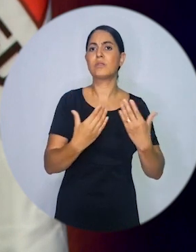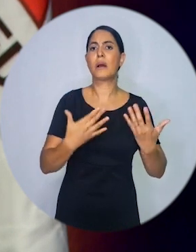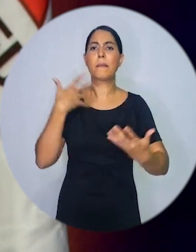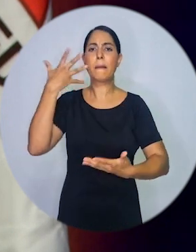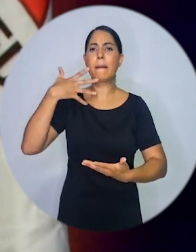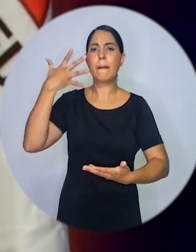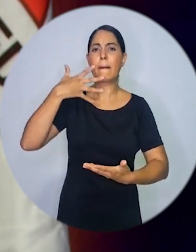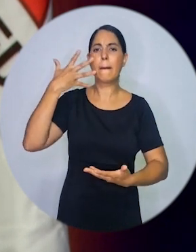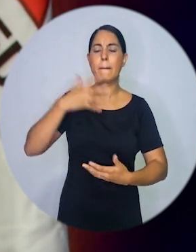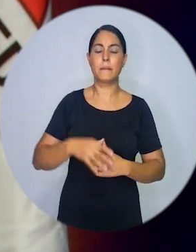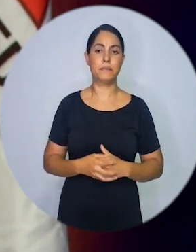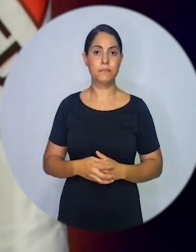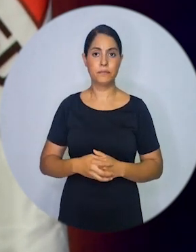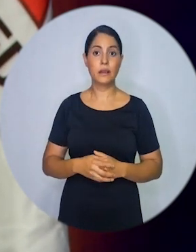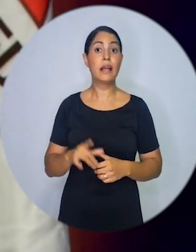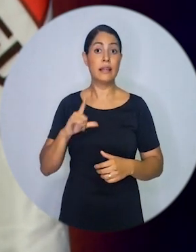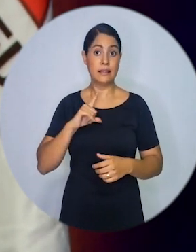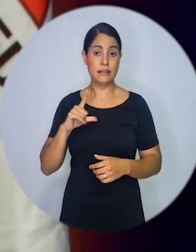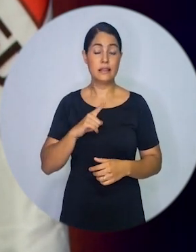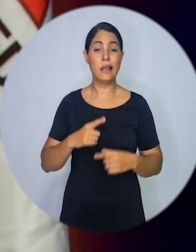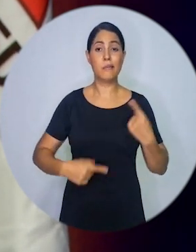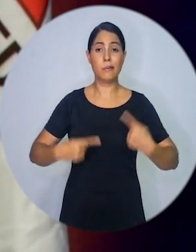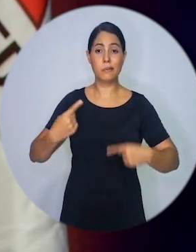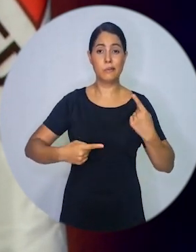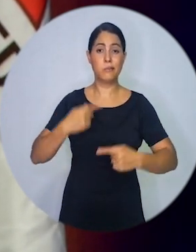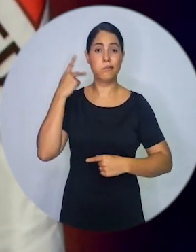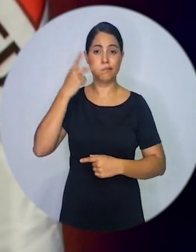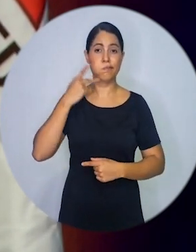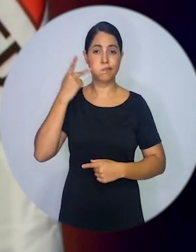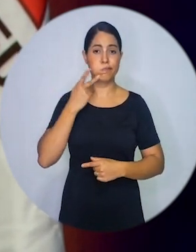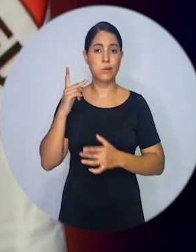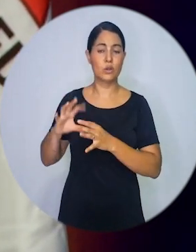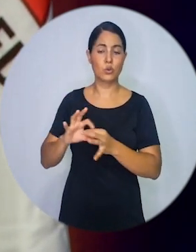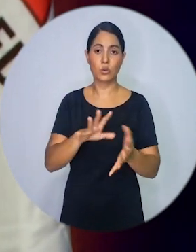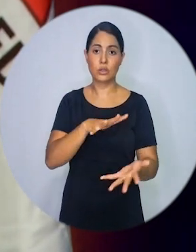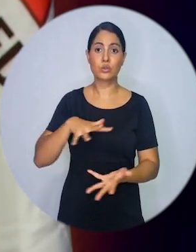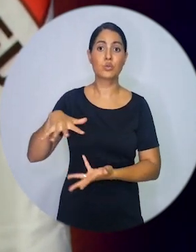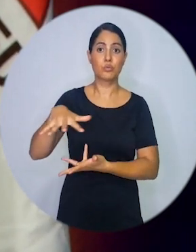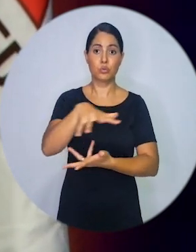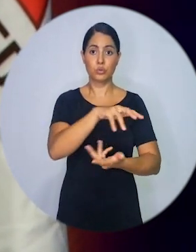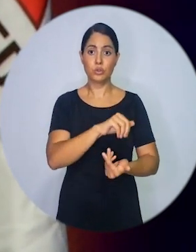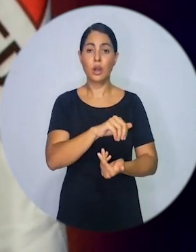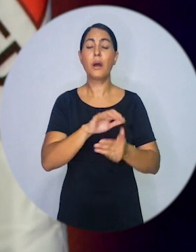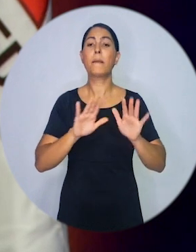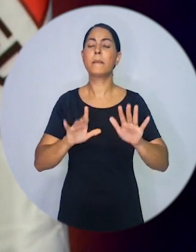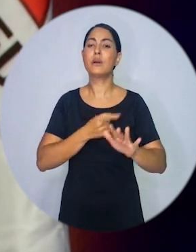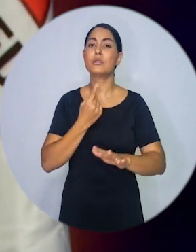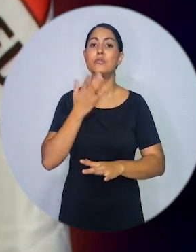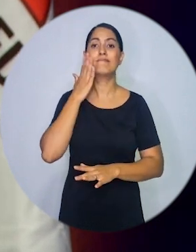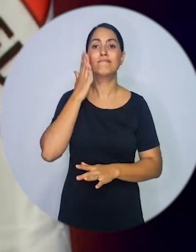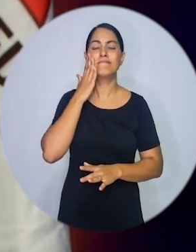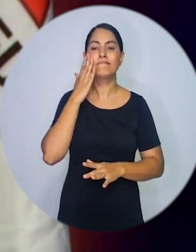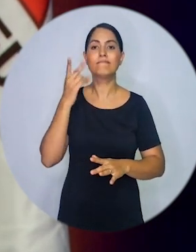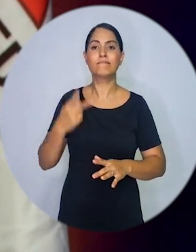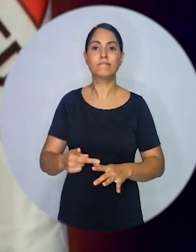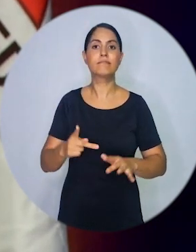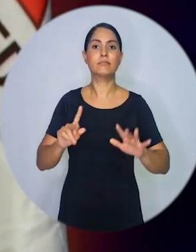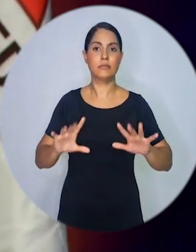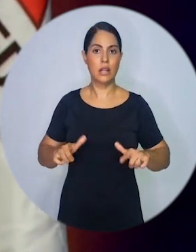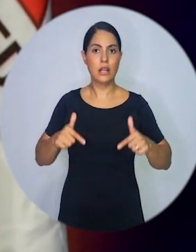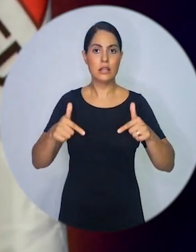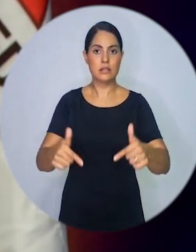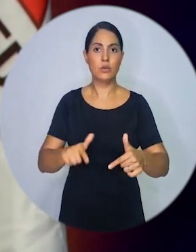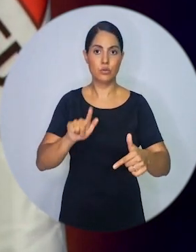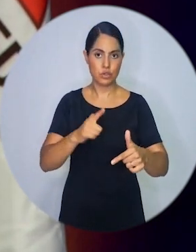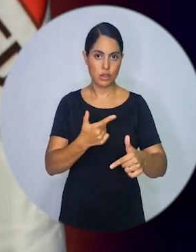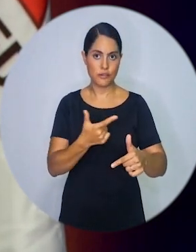obstante as crescentes tensões internacionais e disputas geopolíticas, sabemos que iniciativas como